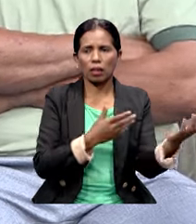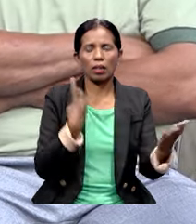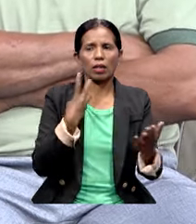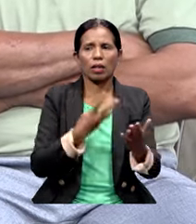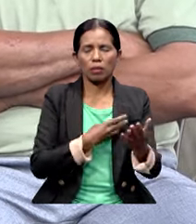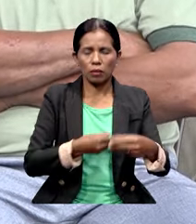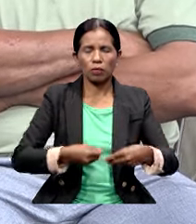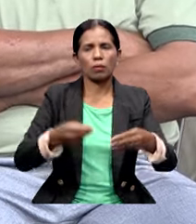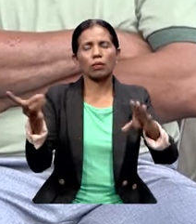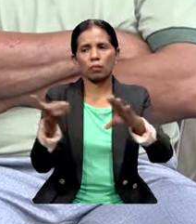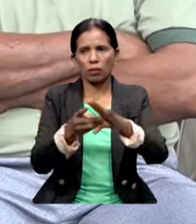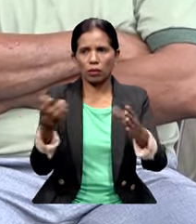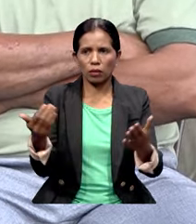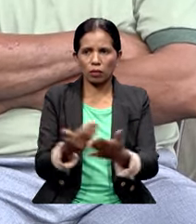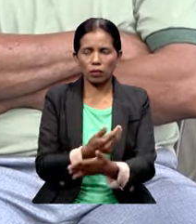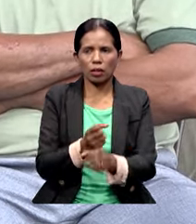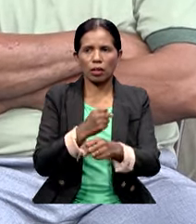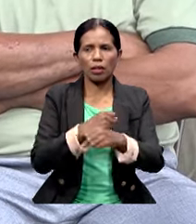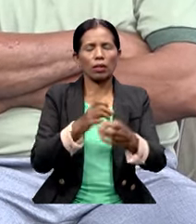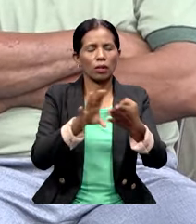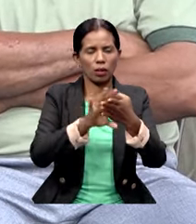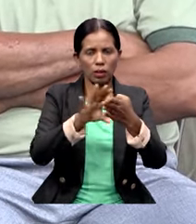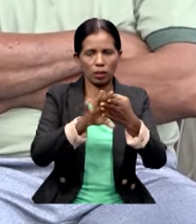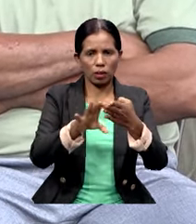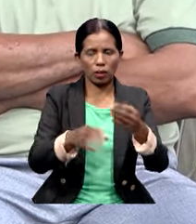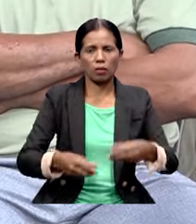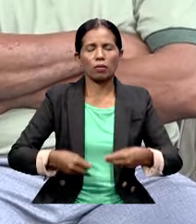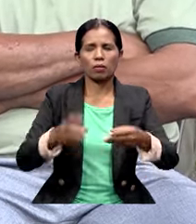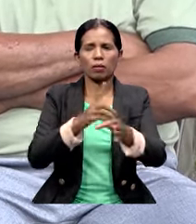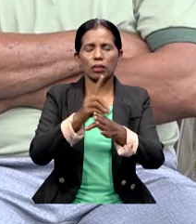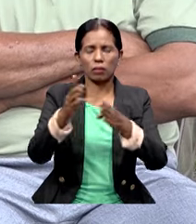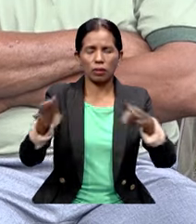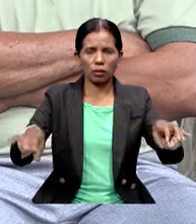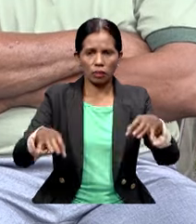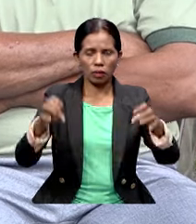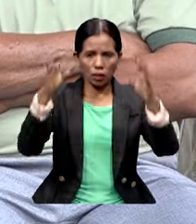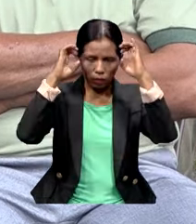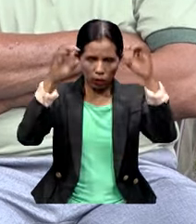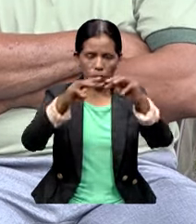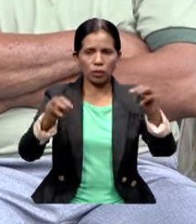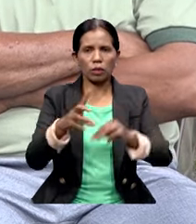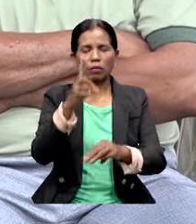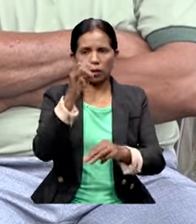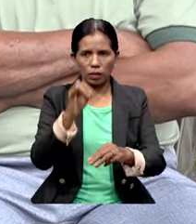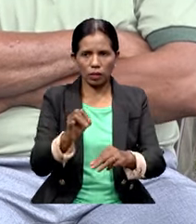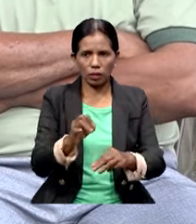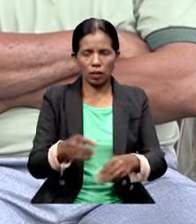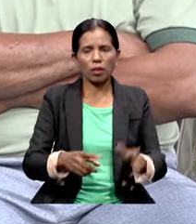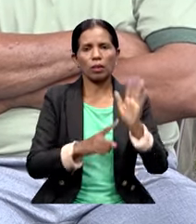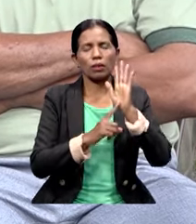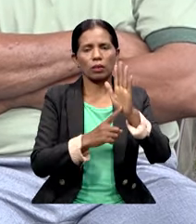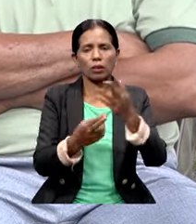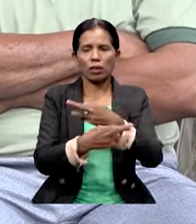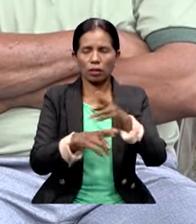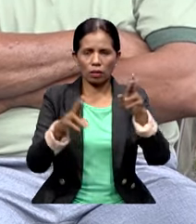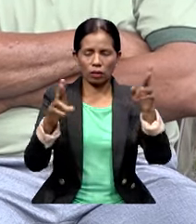submete documentos foi no halo carta reclamação dirige para diretor serviço educação município e idak no refo sai resultado lihusi